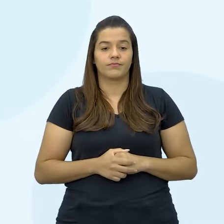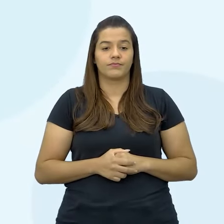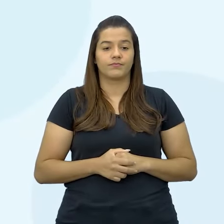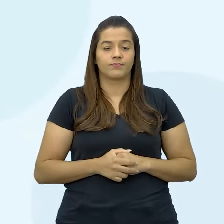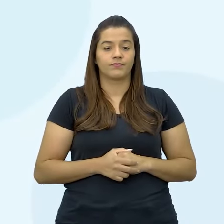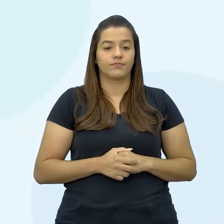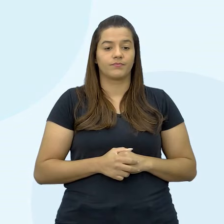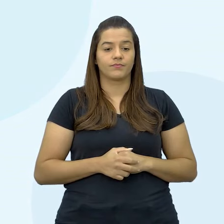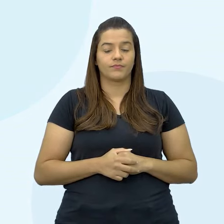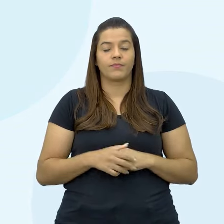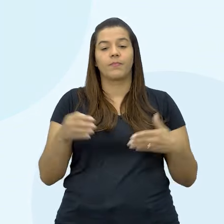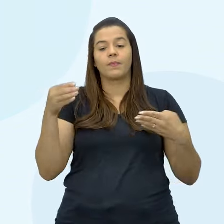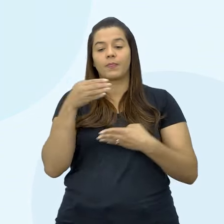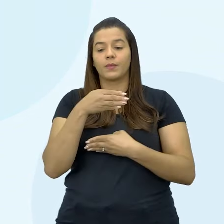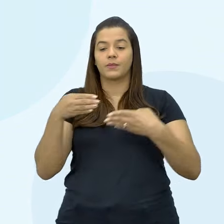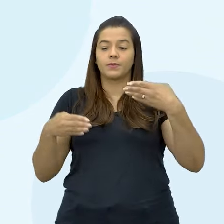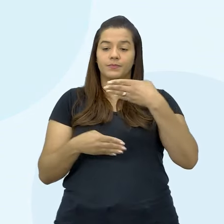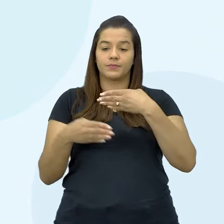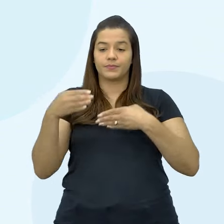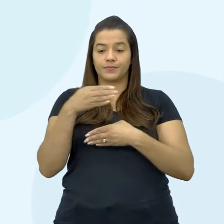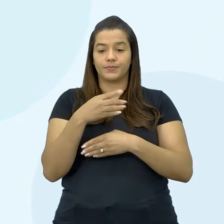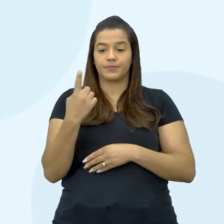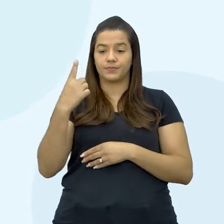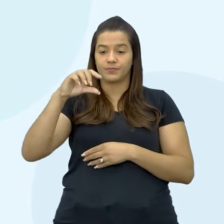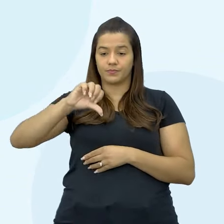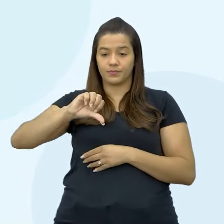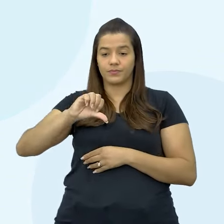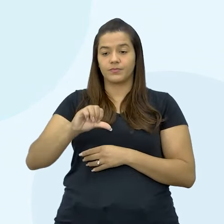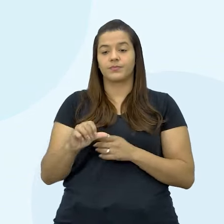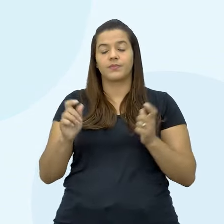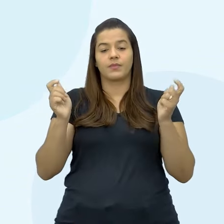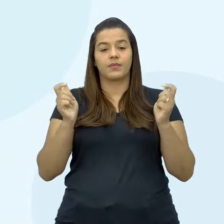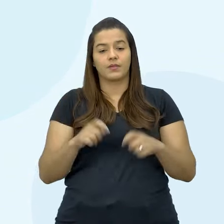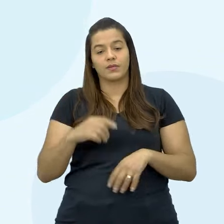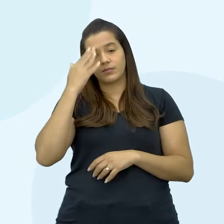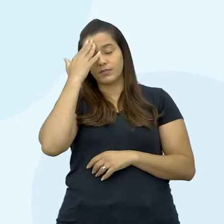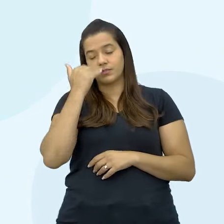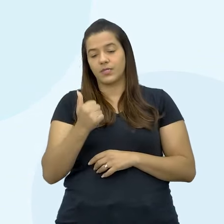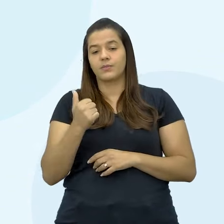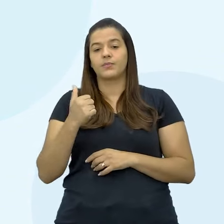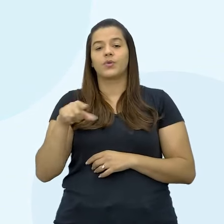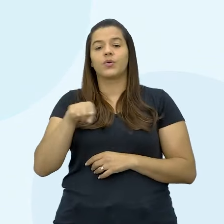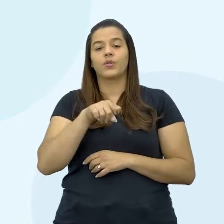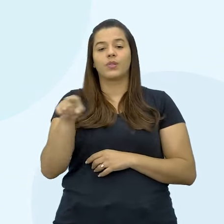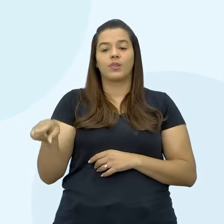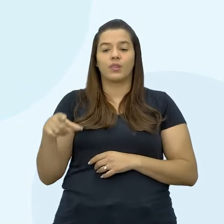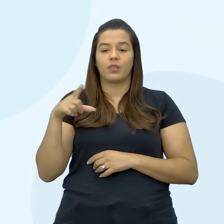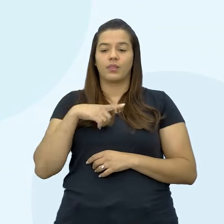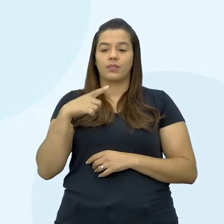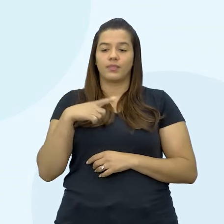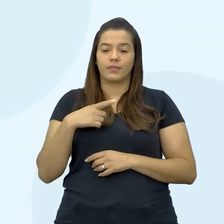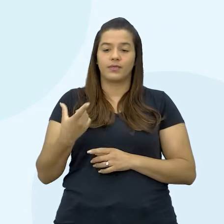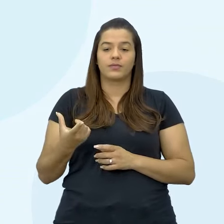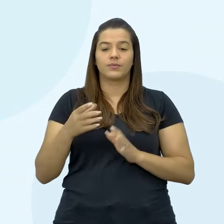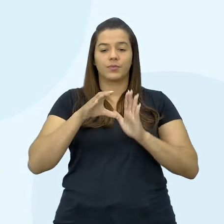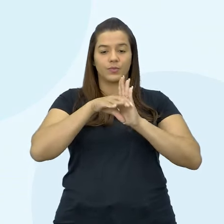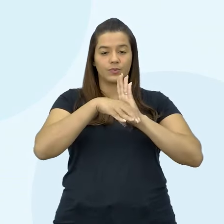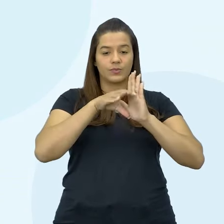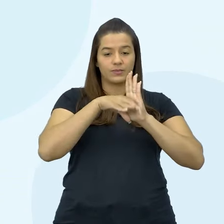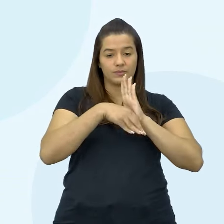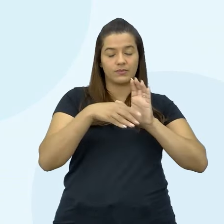Lá no slide 19, ele fala sobre o conceito do empreendedorismo. E quando ele